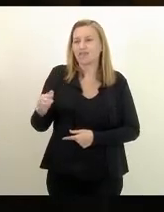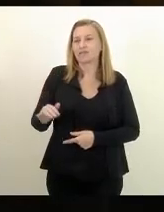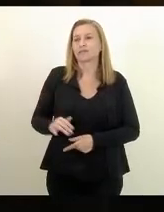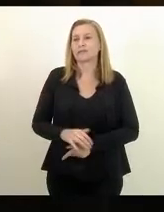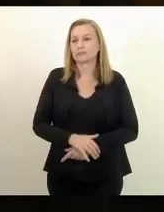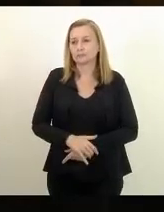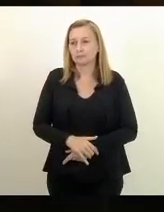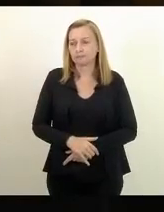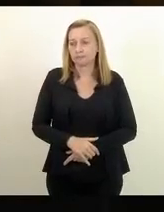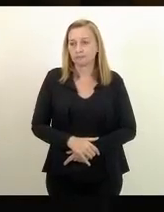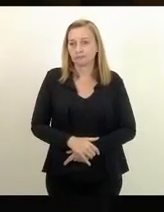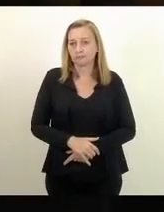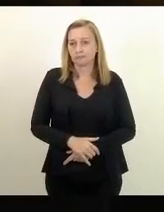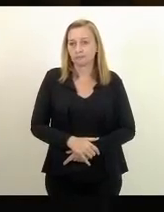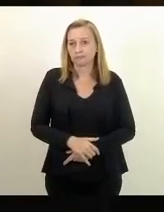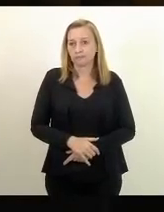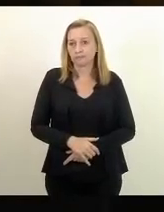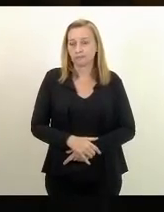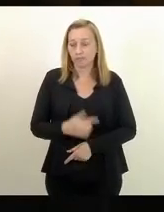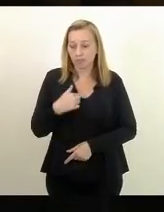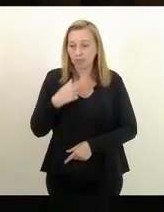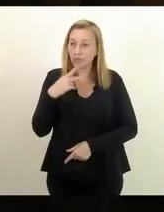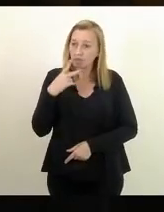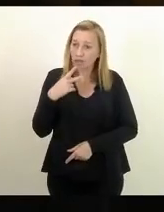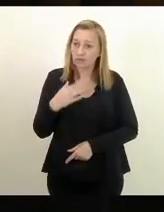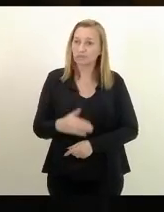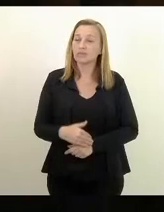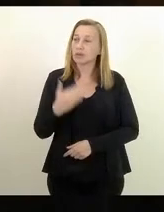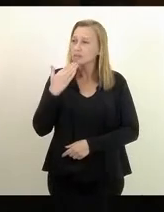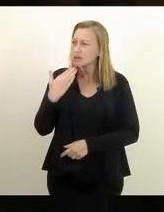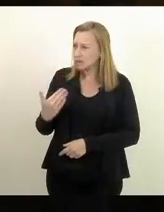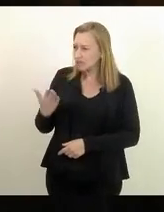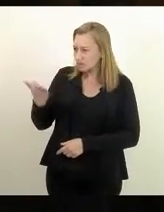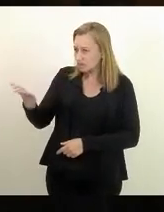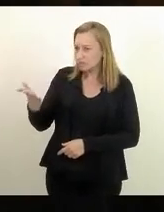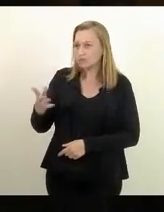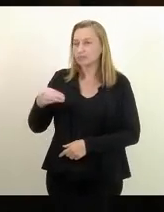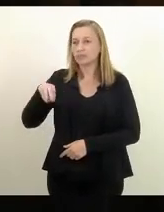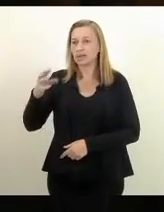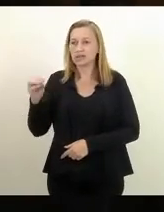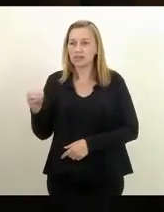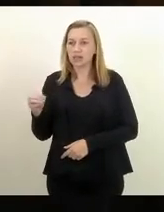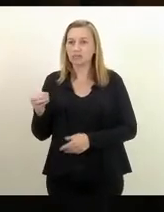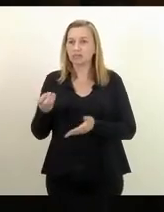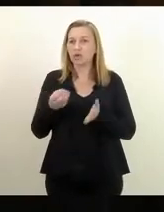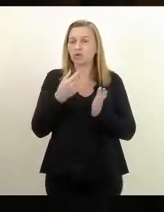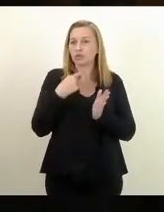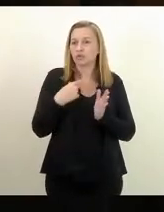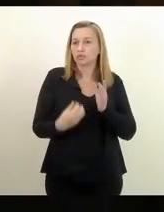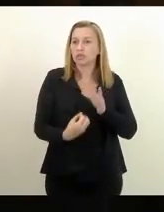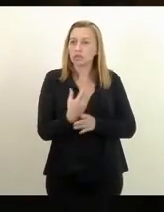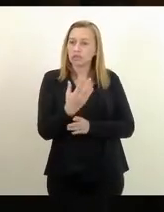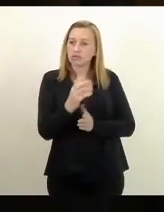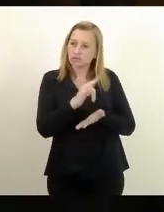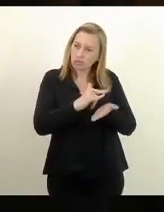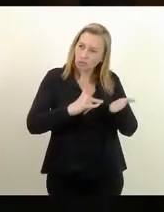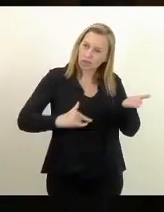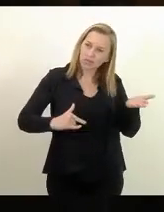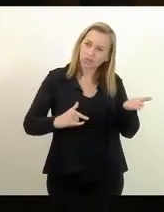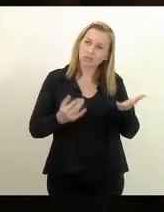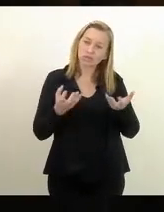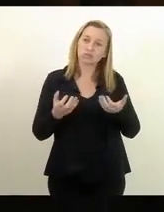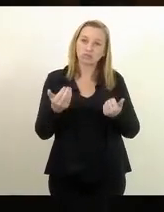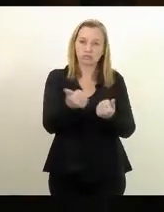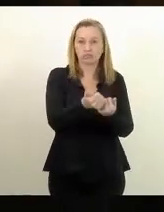eu estou redigindo pedi aqui ao Marcelo redigindo um documento que eu gostaria de contar